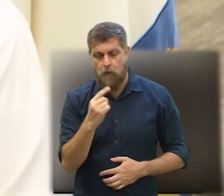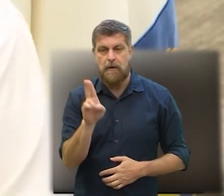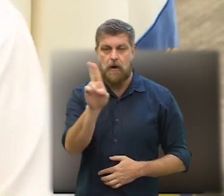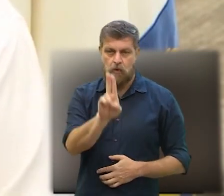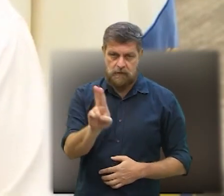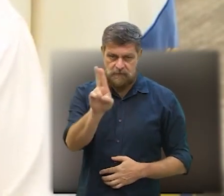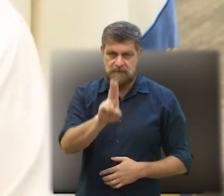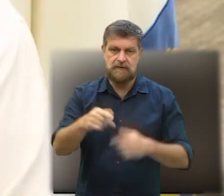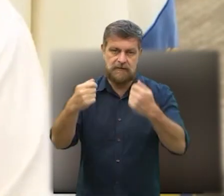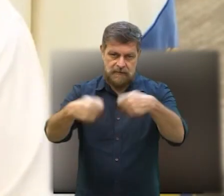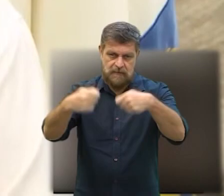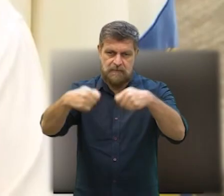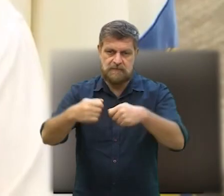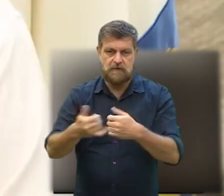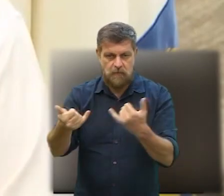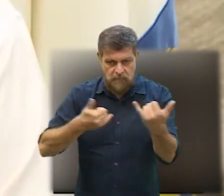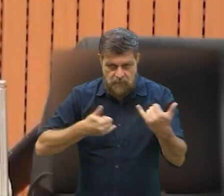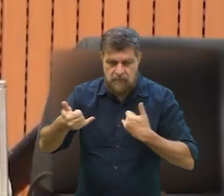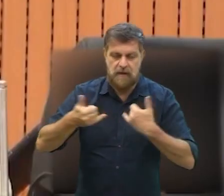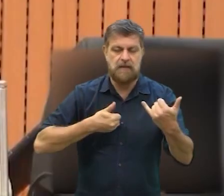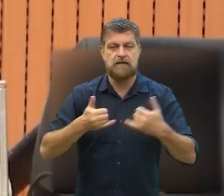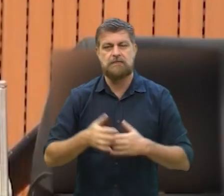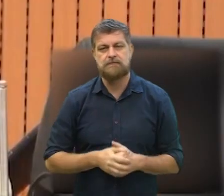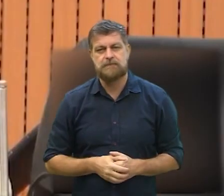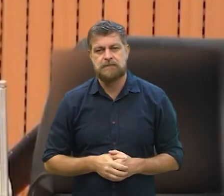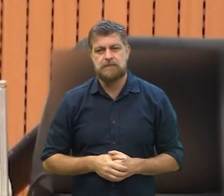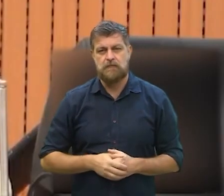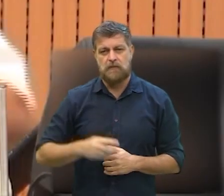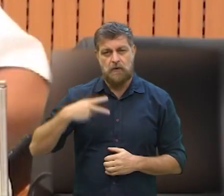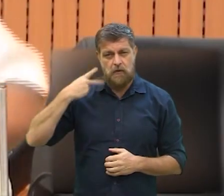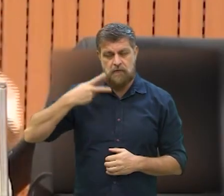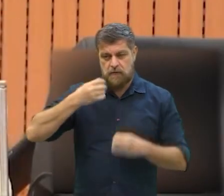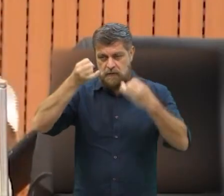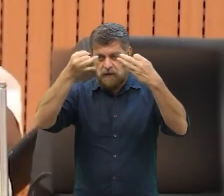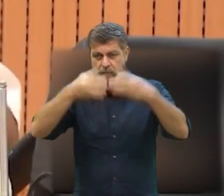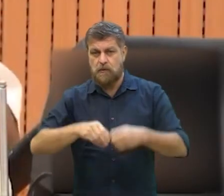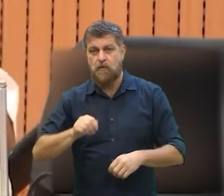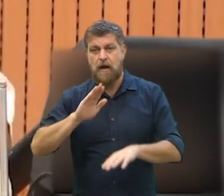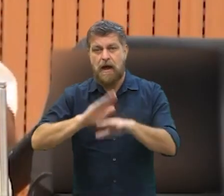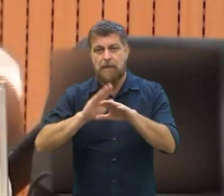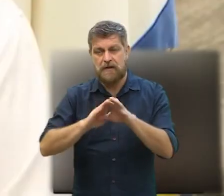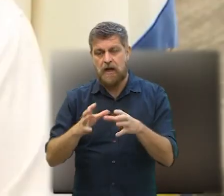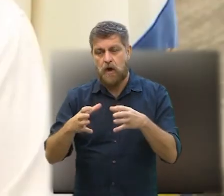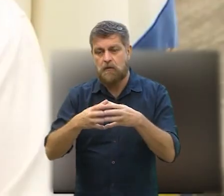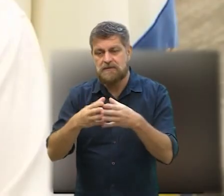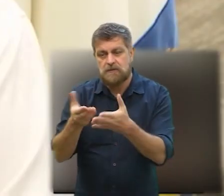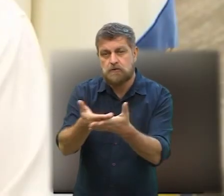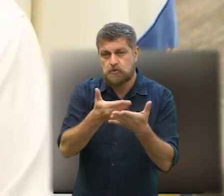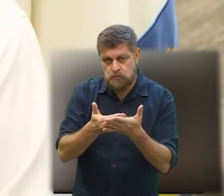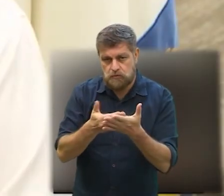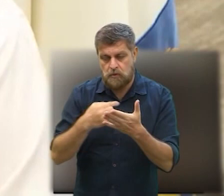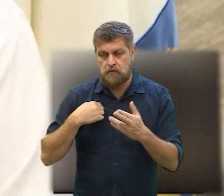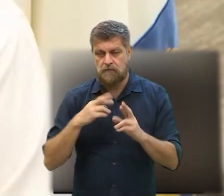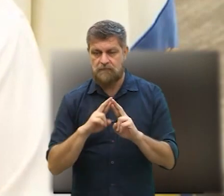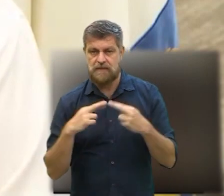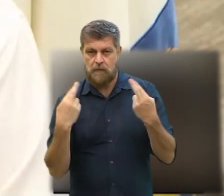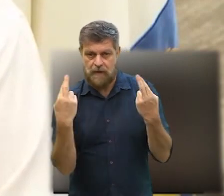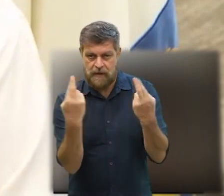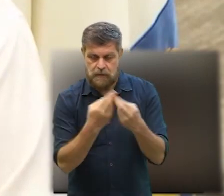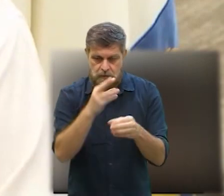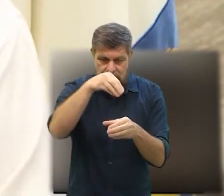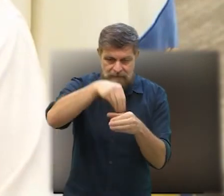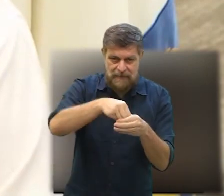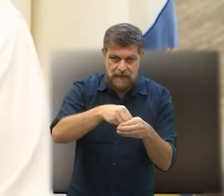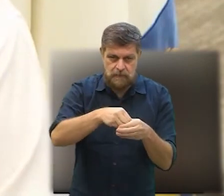uma universidade que é necessário, como foi dito aqui. O parlamentar adiantou o próximo passo da CE. Nós vamos fazer uma reunião interna